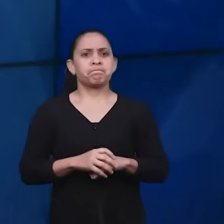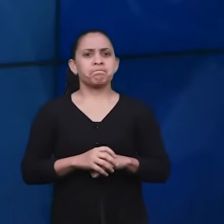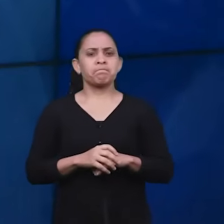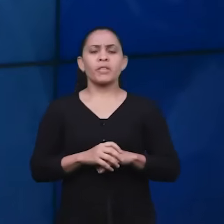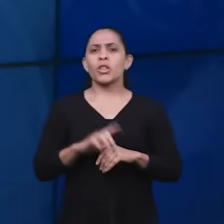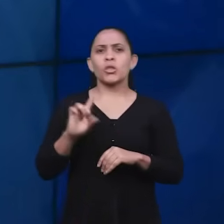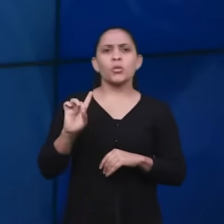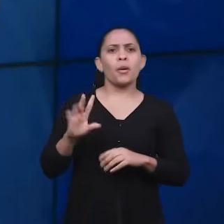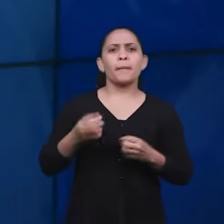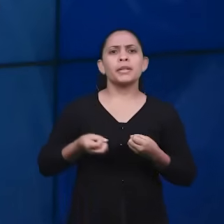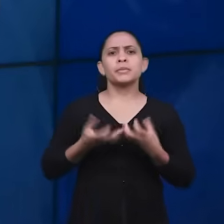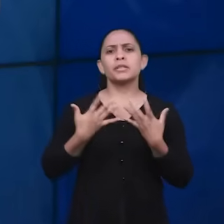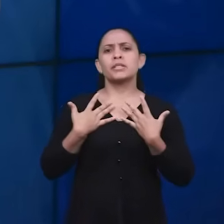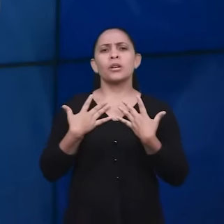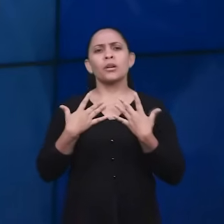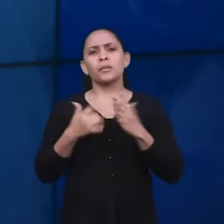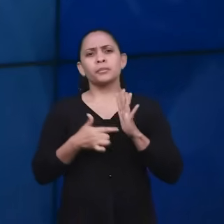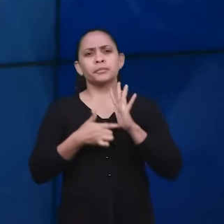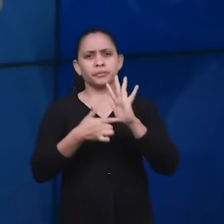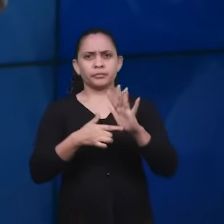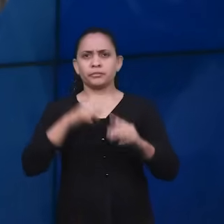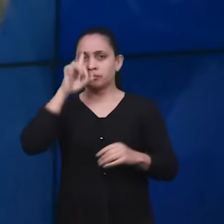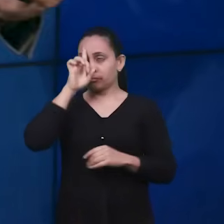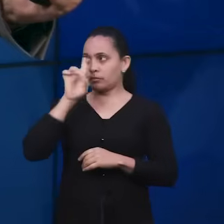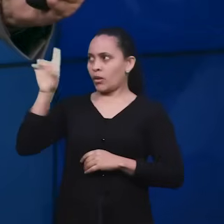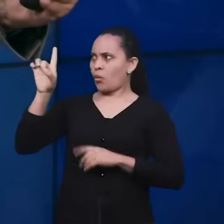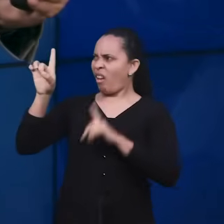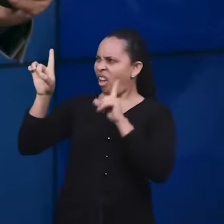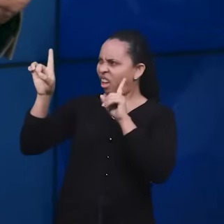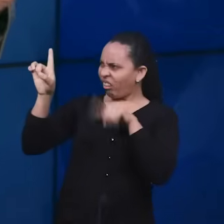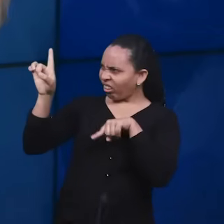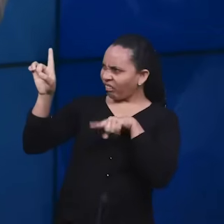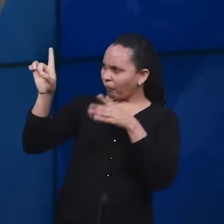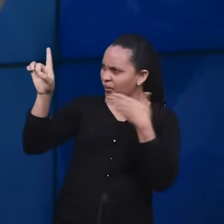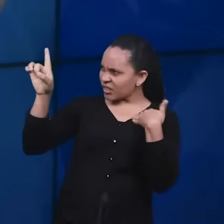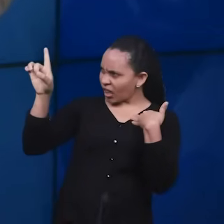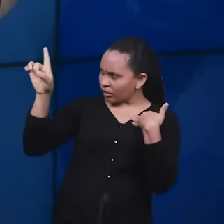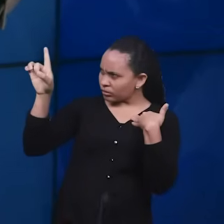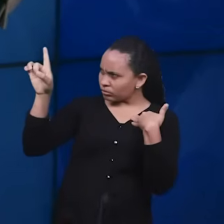é uma expressão que encaixa bem com Deus. O que era,